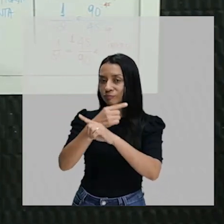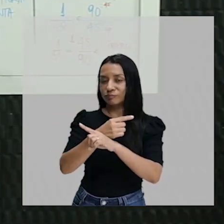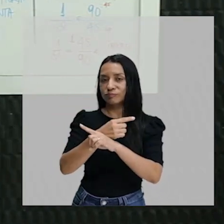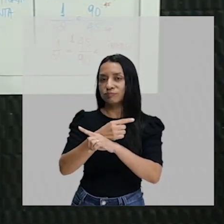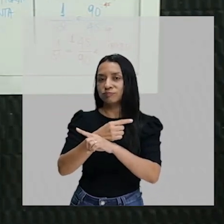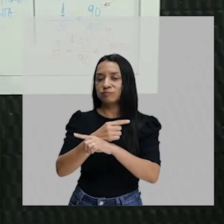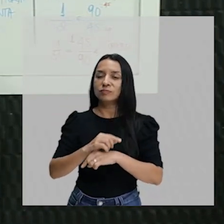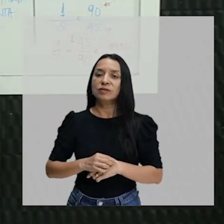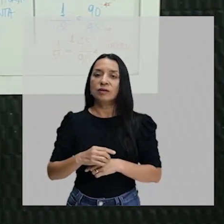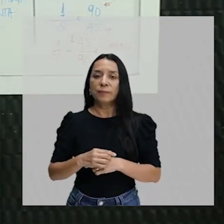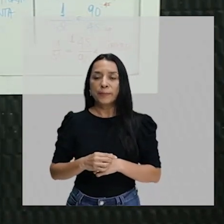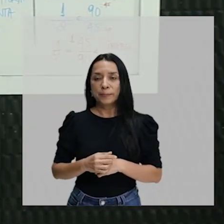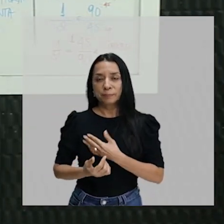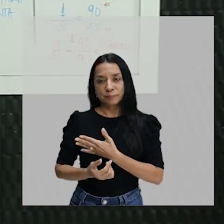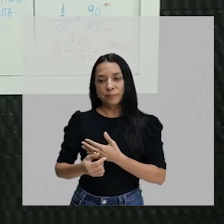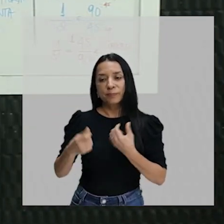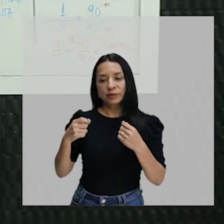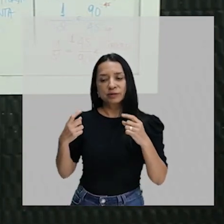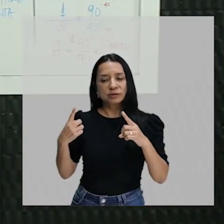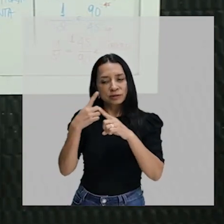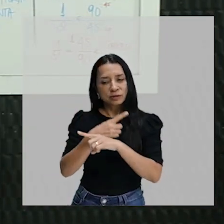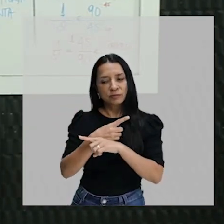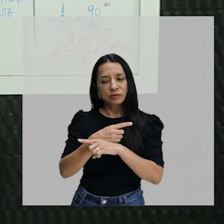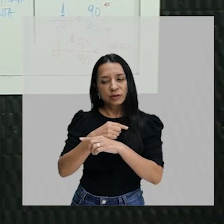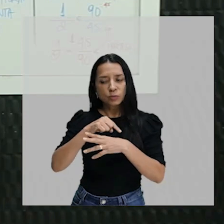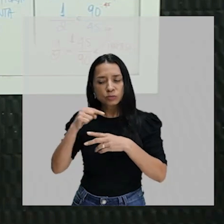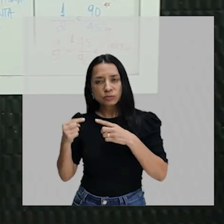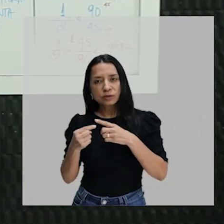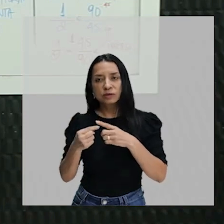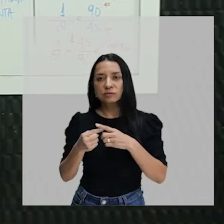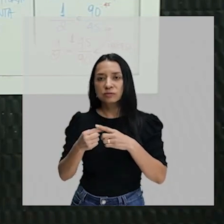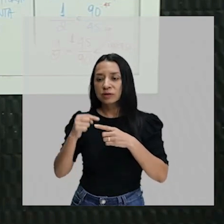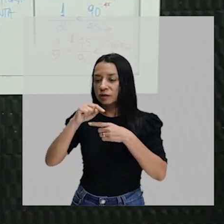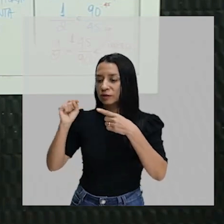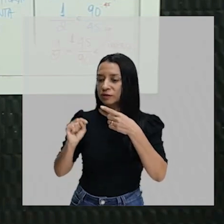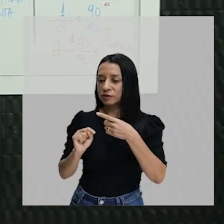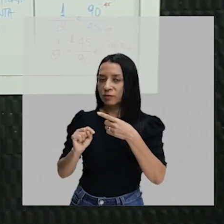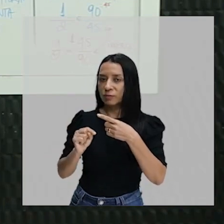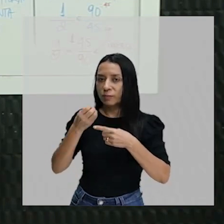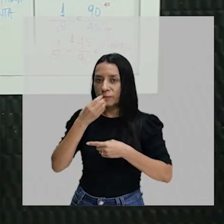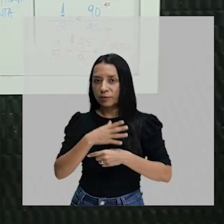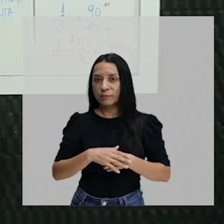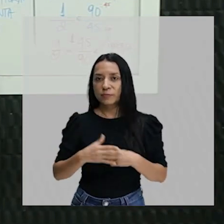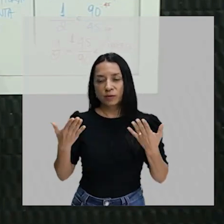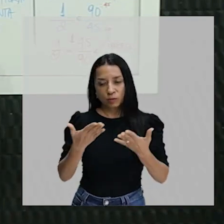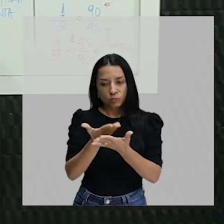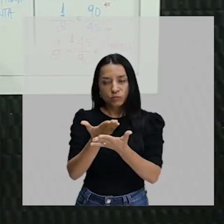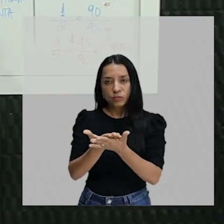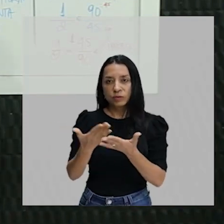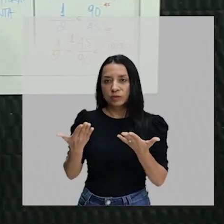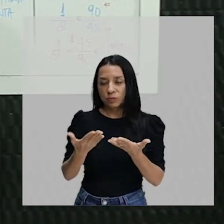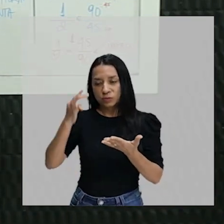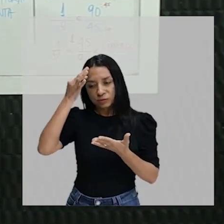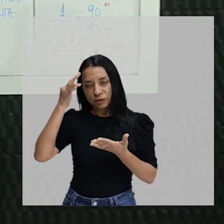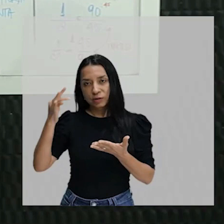tenho que inverter uma dos lados da razão para montar uma proporção direta beleza galera então aula hoje